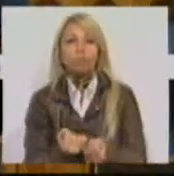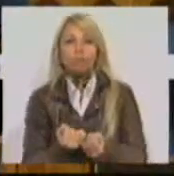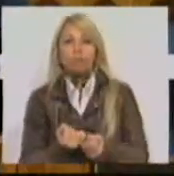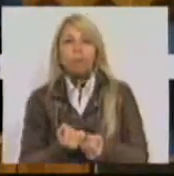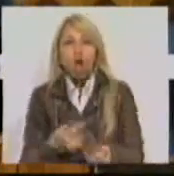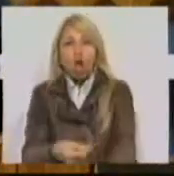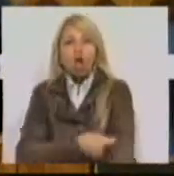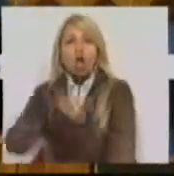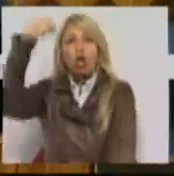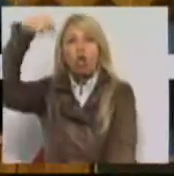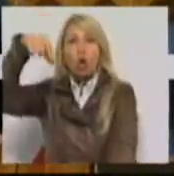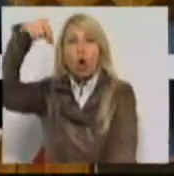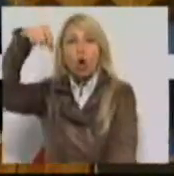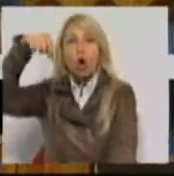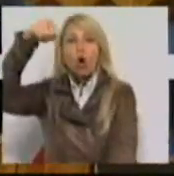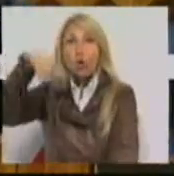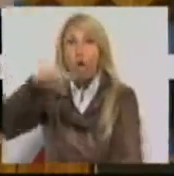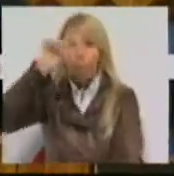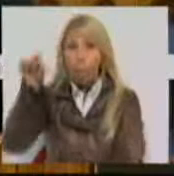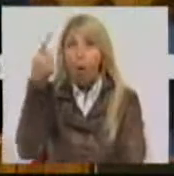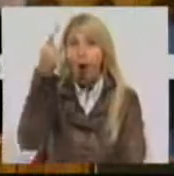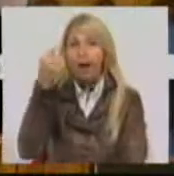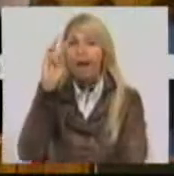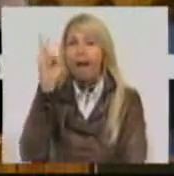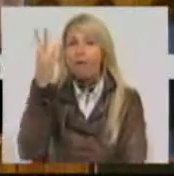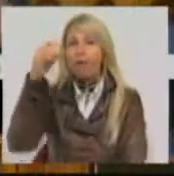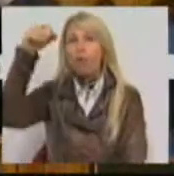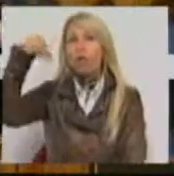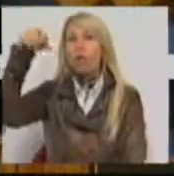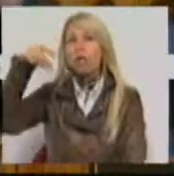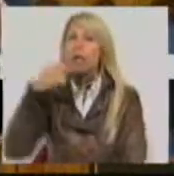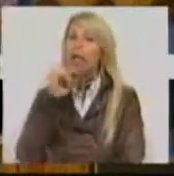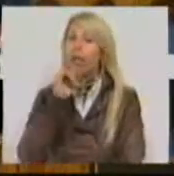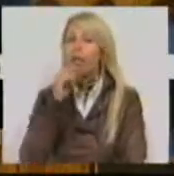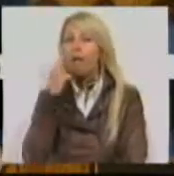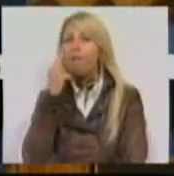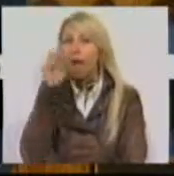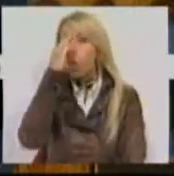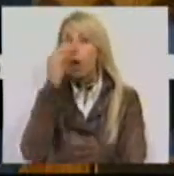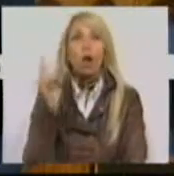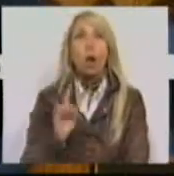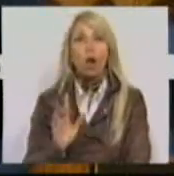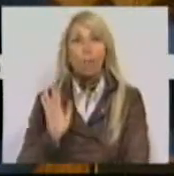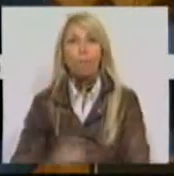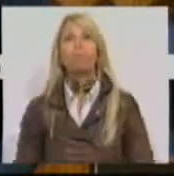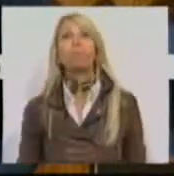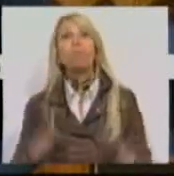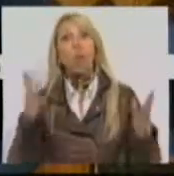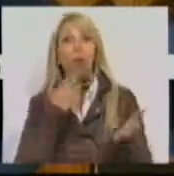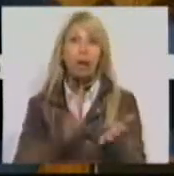ou seja, 3 gotinhas por hora, que é para ver se ainda se vai aguentando. E, portanto, a realidade é esta. Em